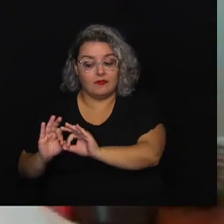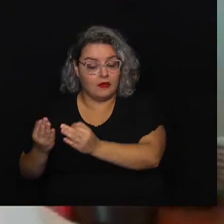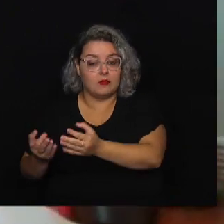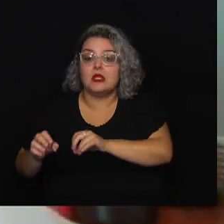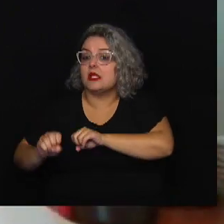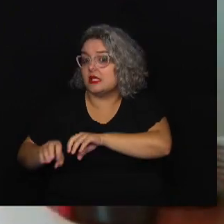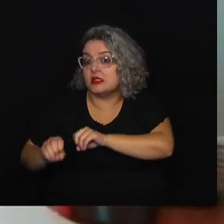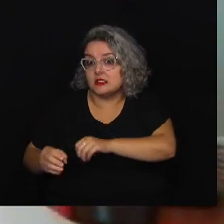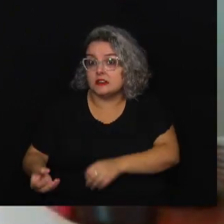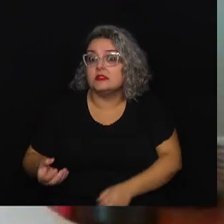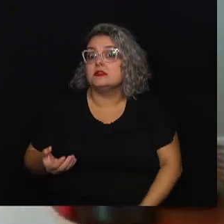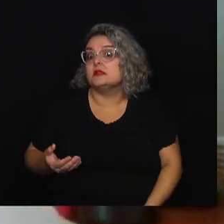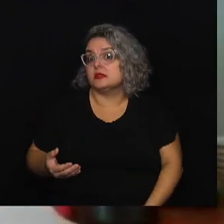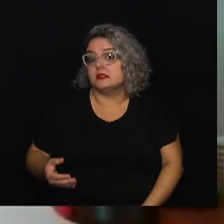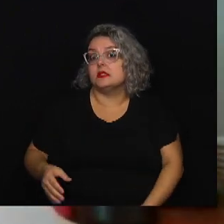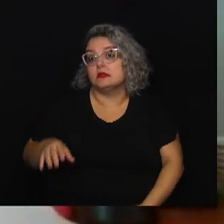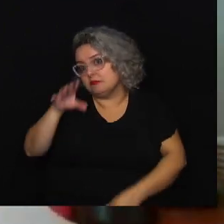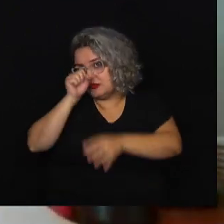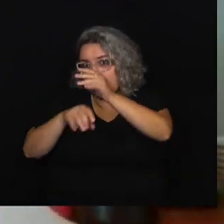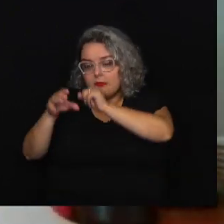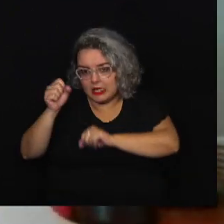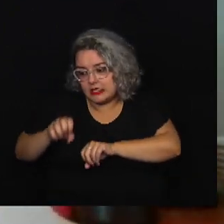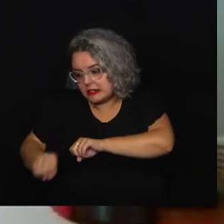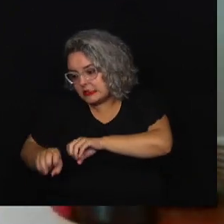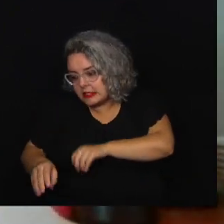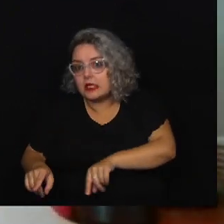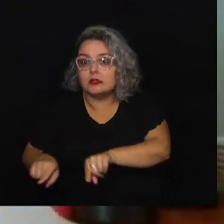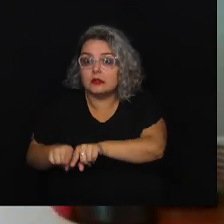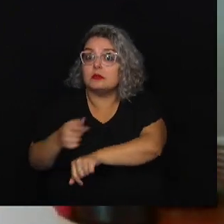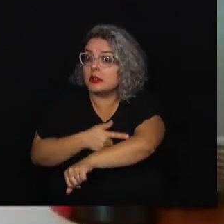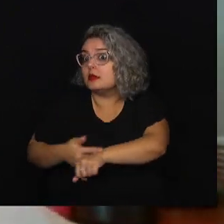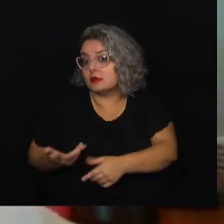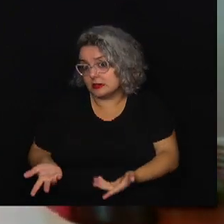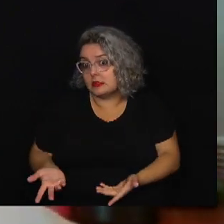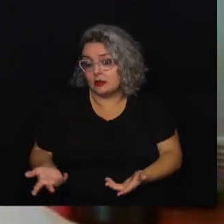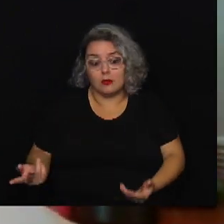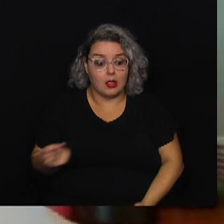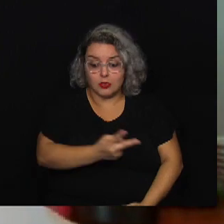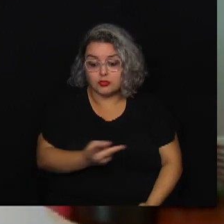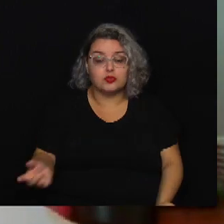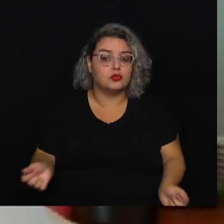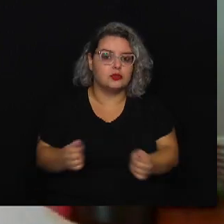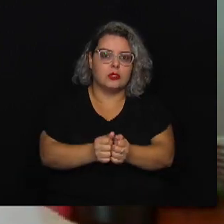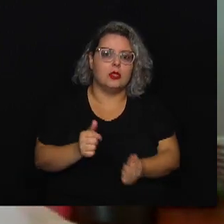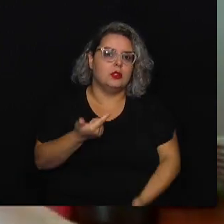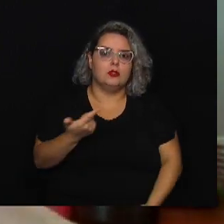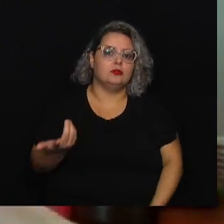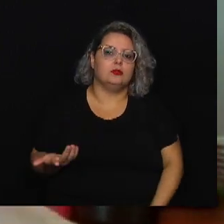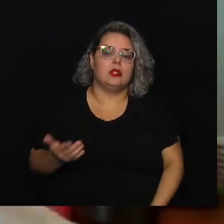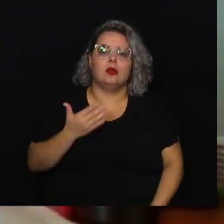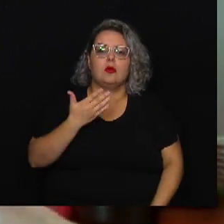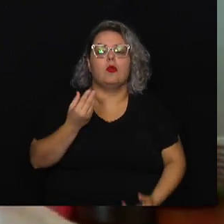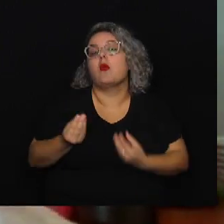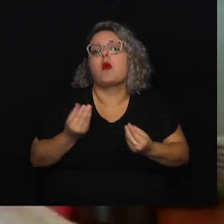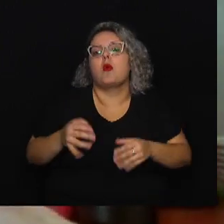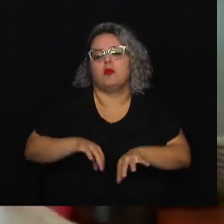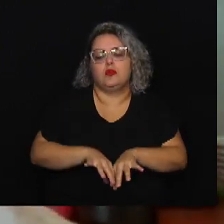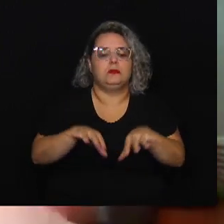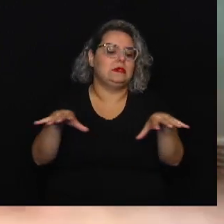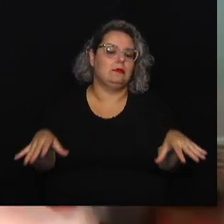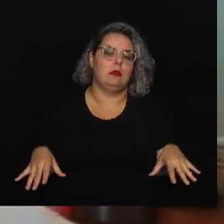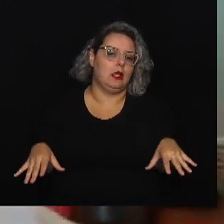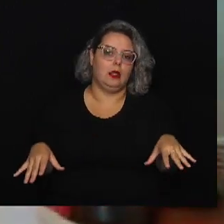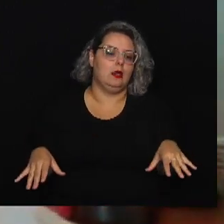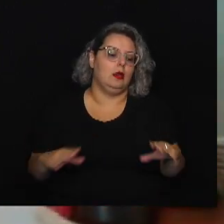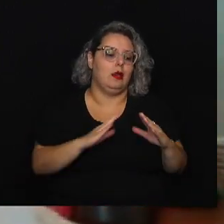gente que ensina, mas eu acho que não dá para a gente delimitar isso é escola, isso